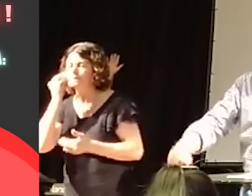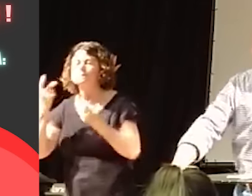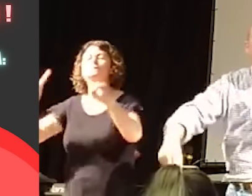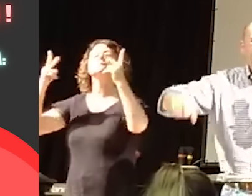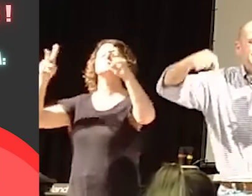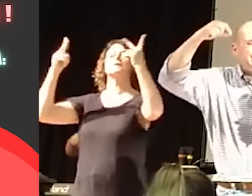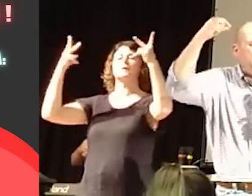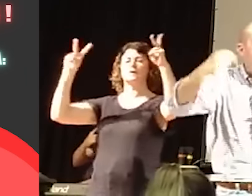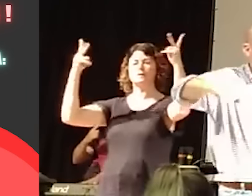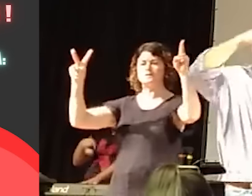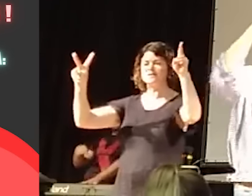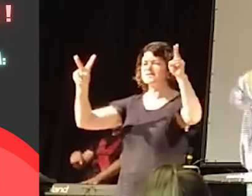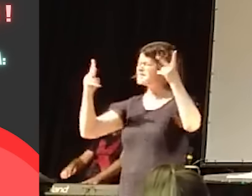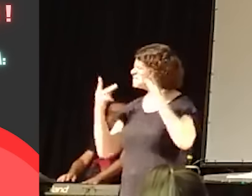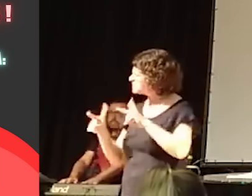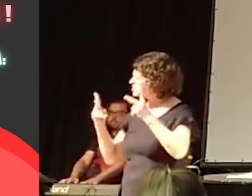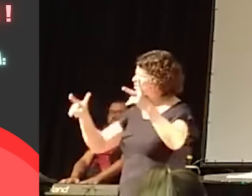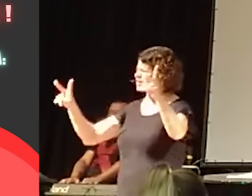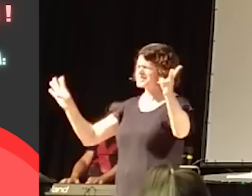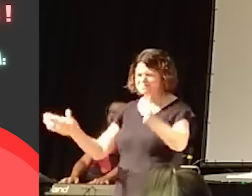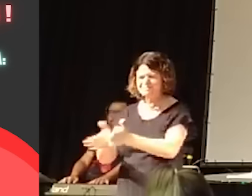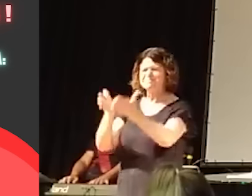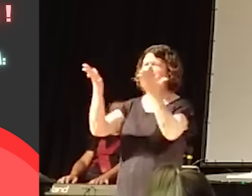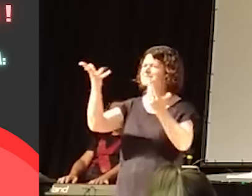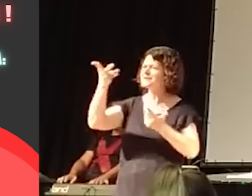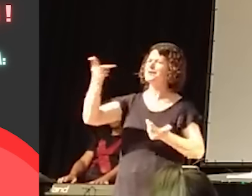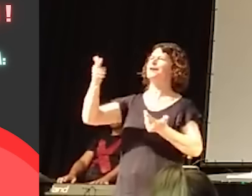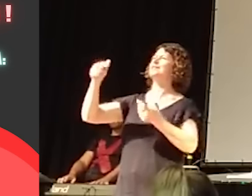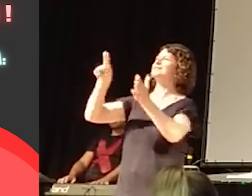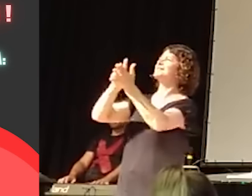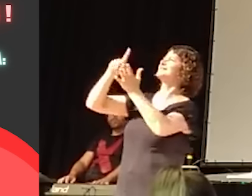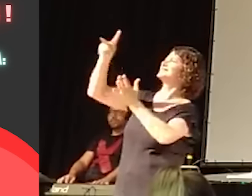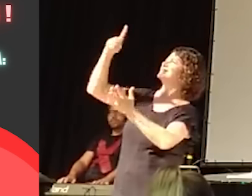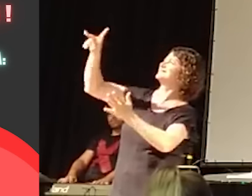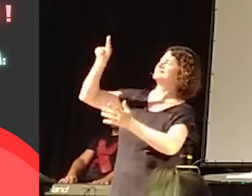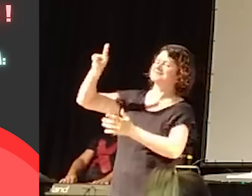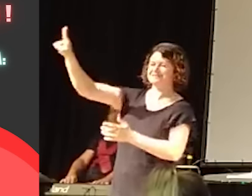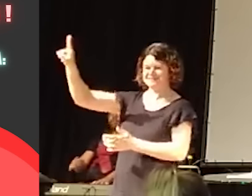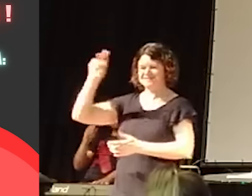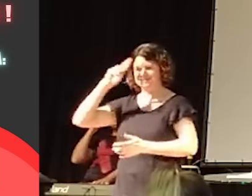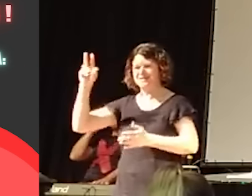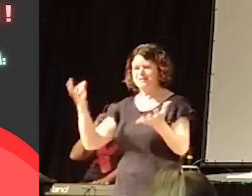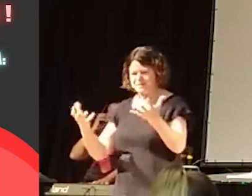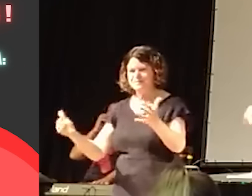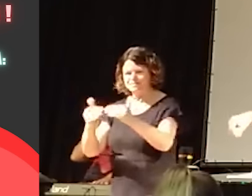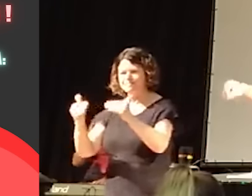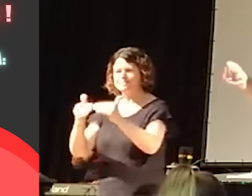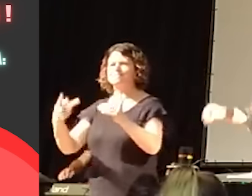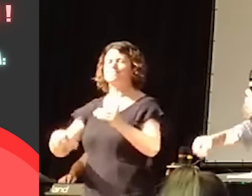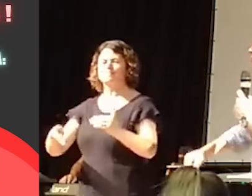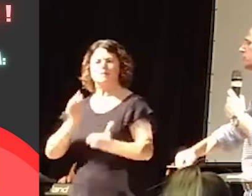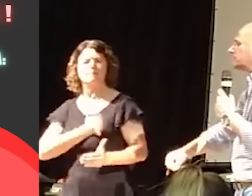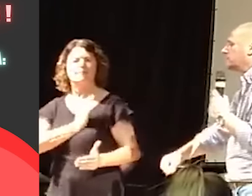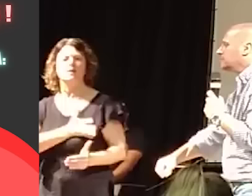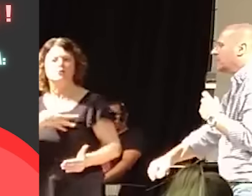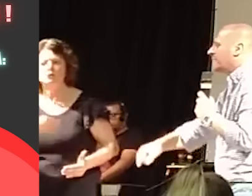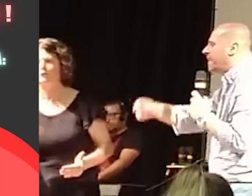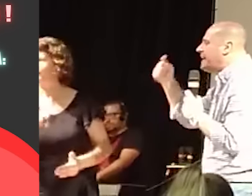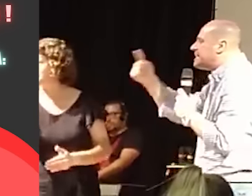vitórias extraordinárias do Senhor amém eu quero concordar aqui que o coração dos